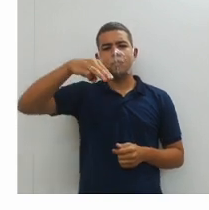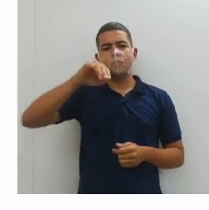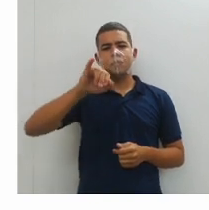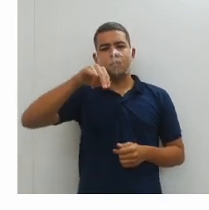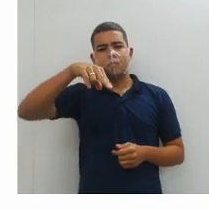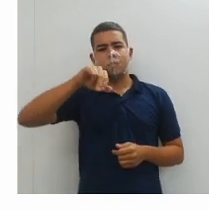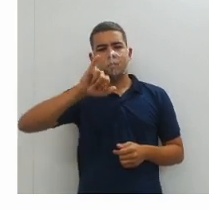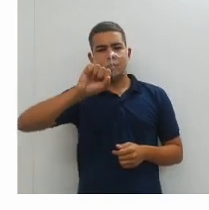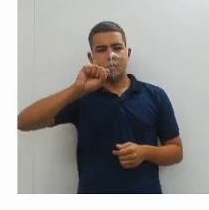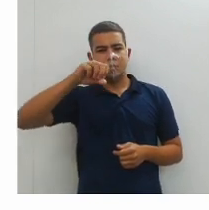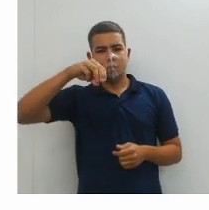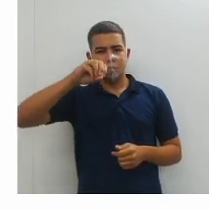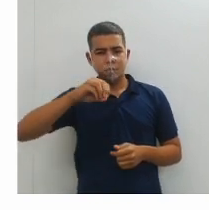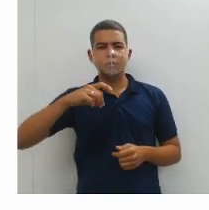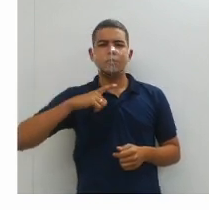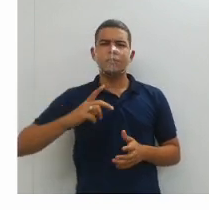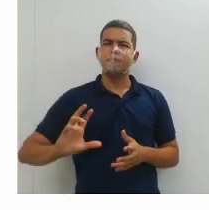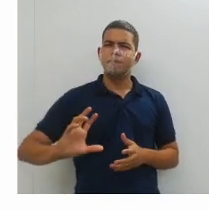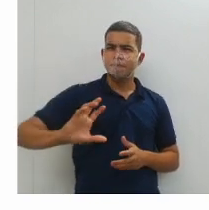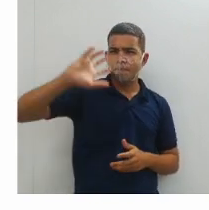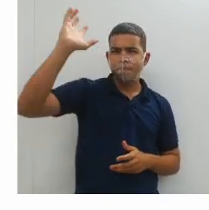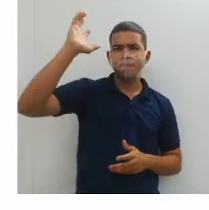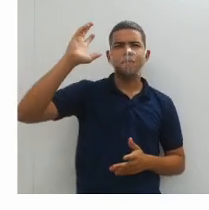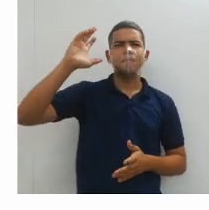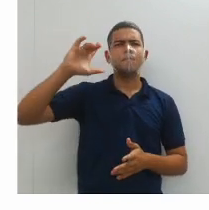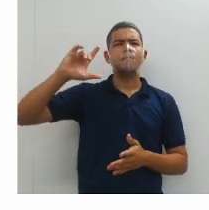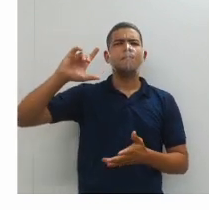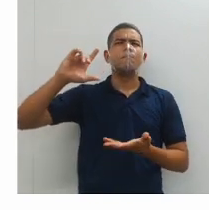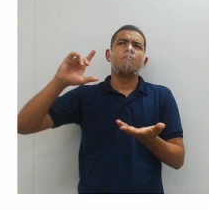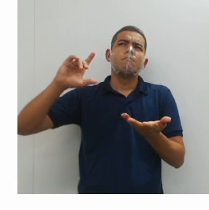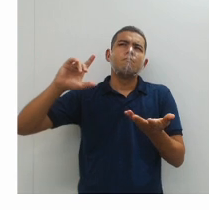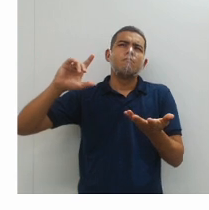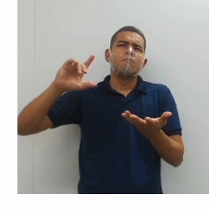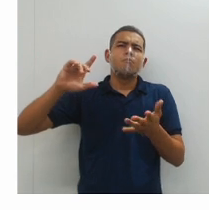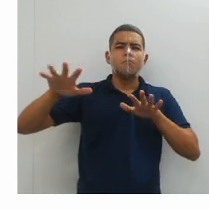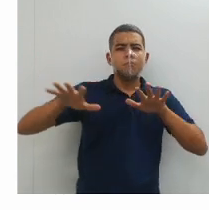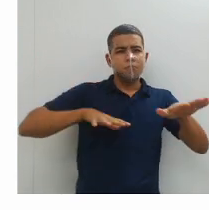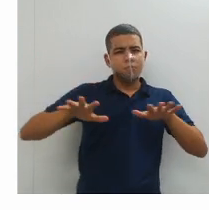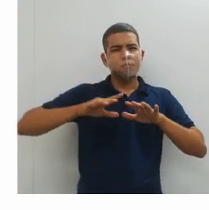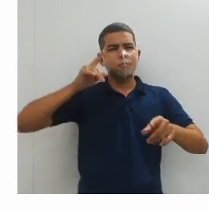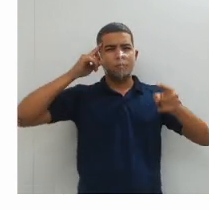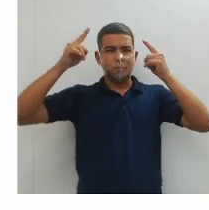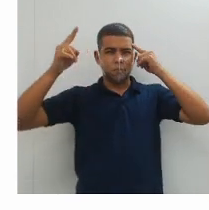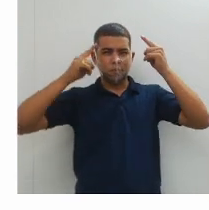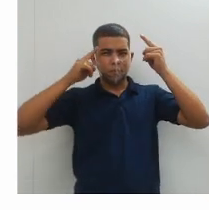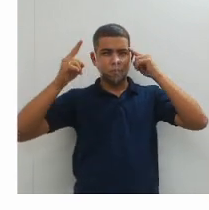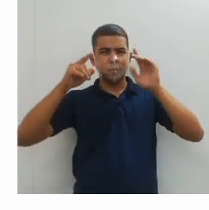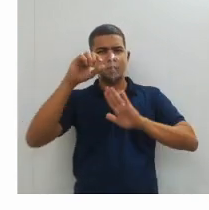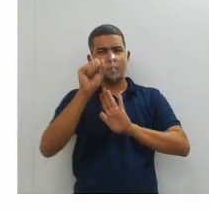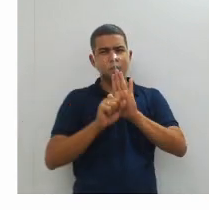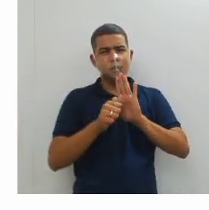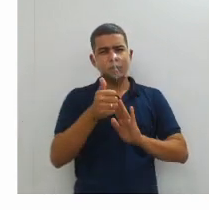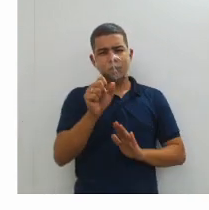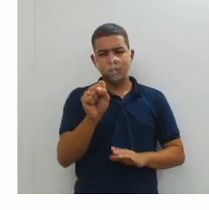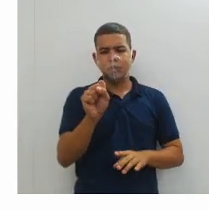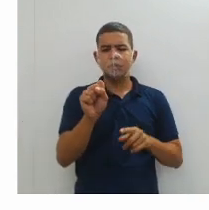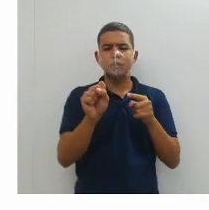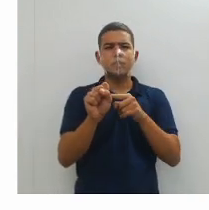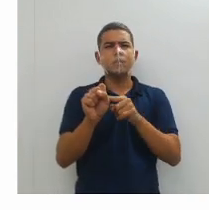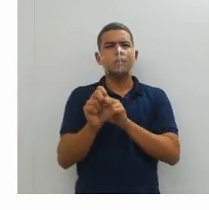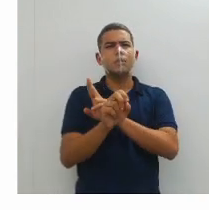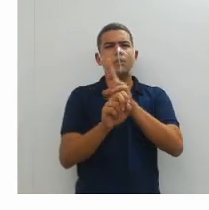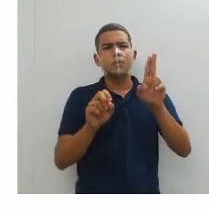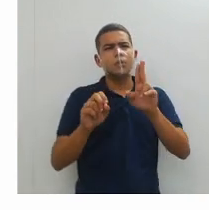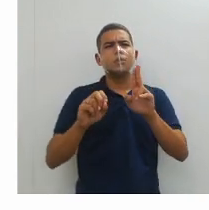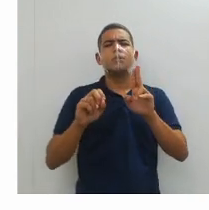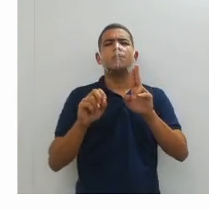portanto, acontecido, não é? Com o movimento de ideias que deu ao século XVIII o epíteto